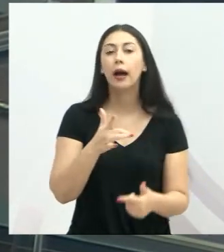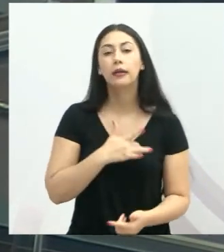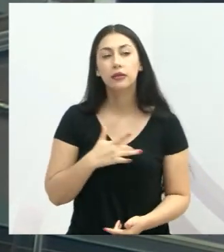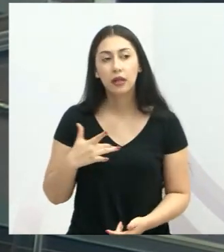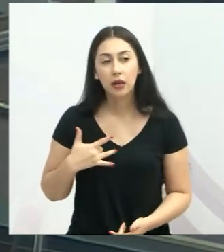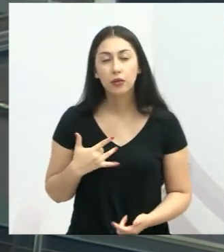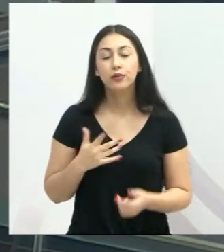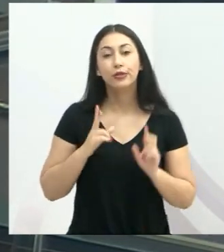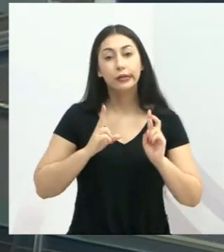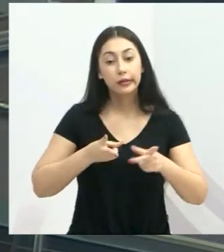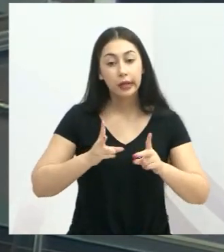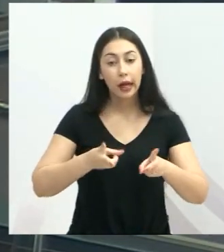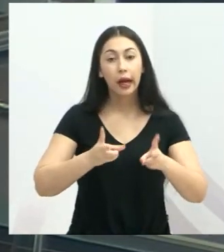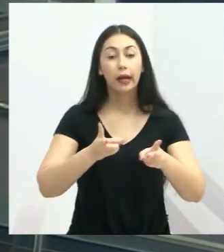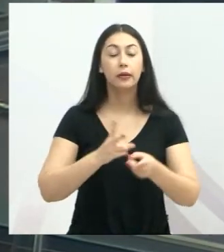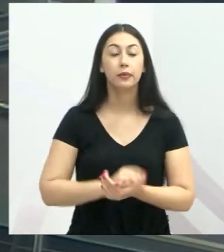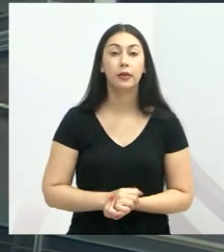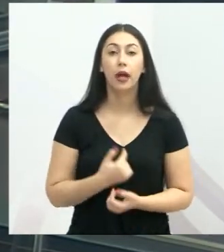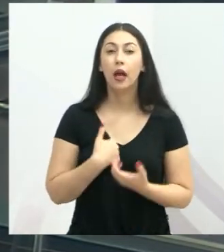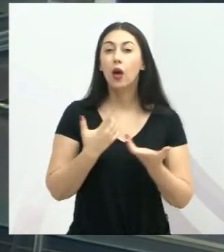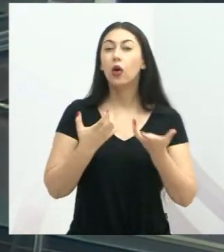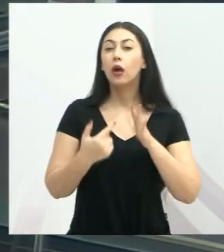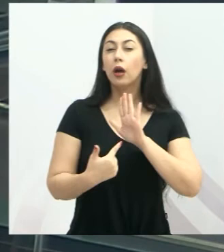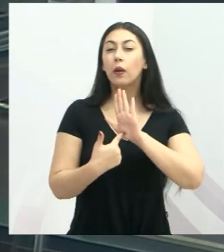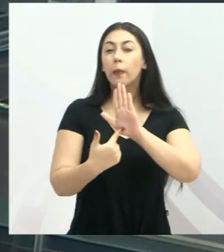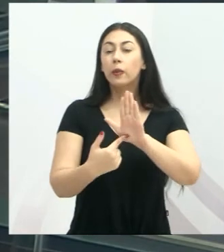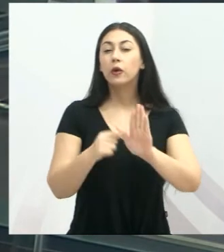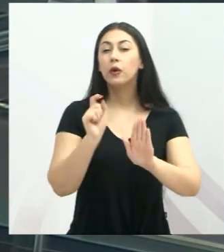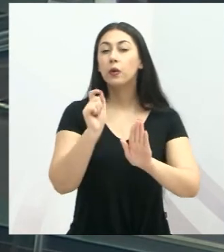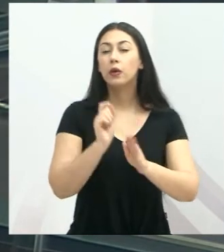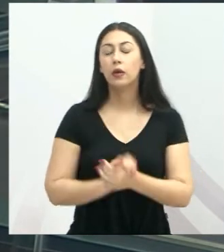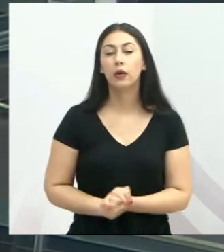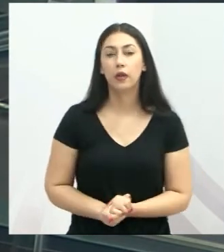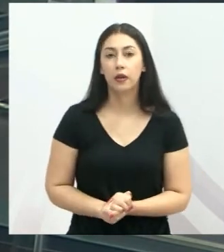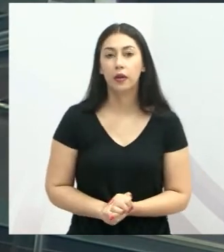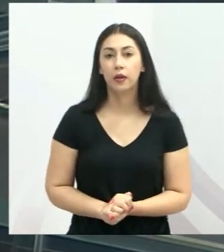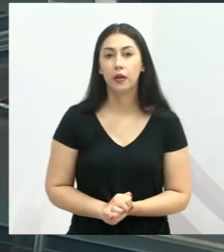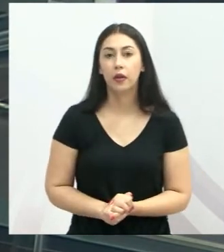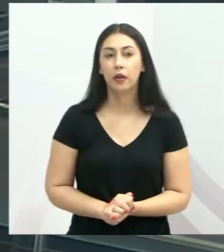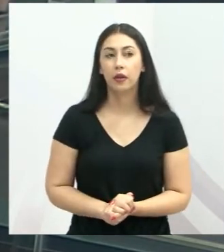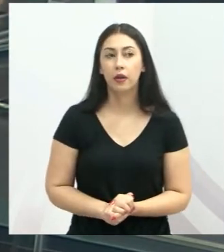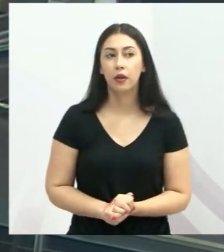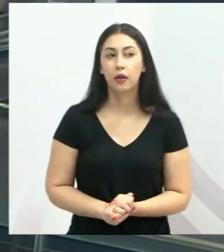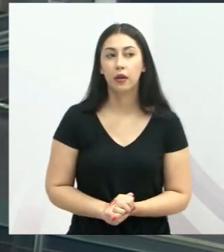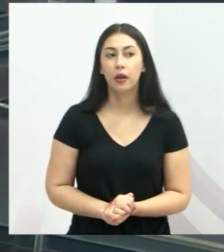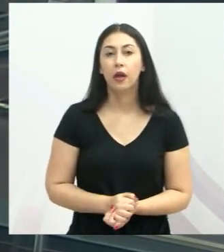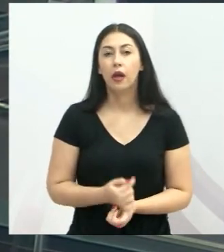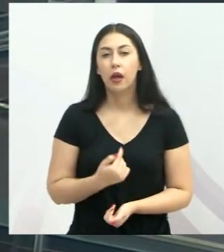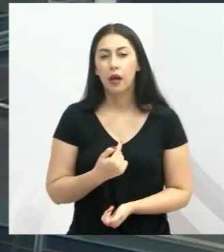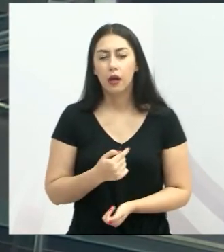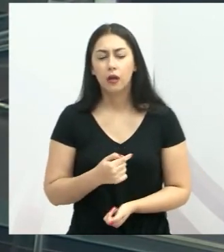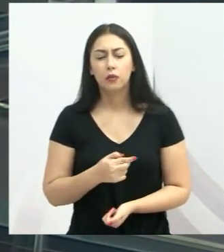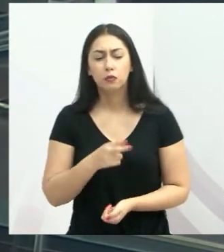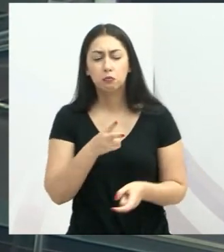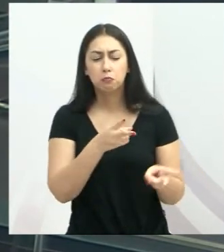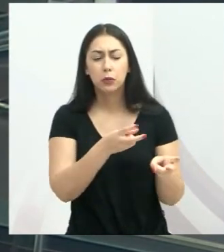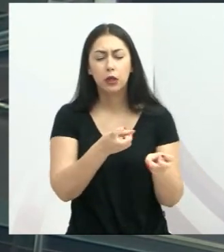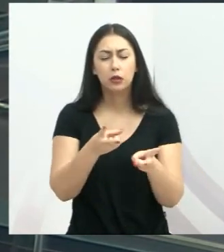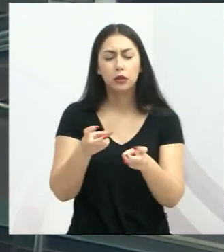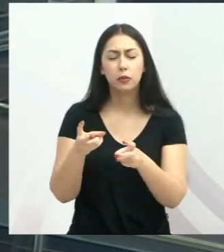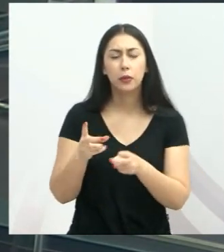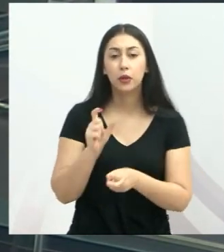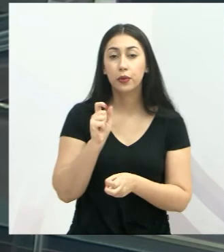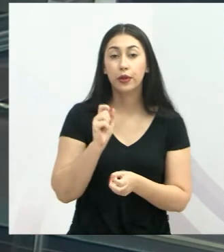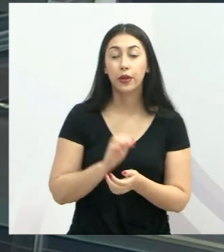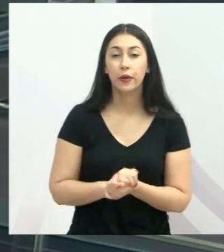sendo corriqueiro. E eu quero fazer um destaque na condição de analista de benefícios do Instituto de Previdência, porque nos